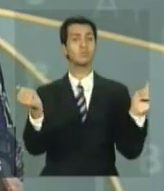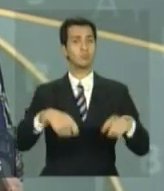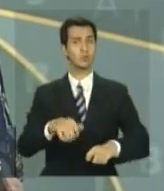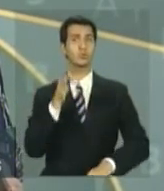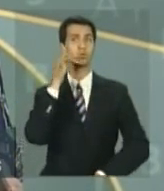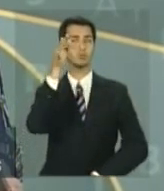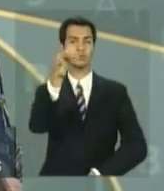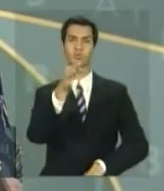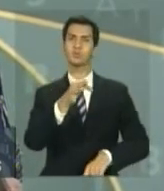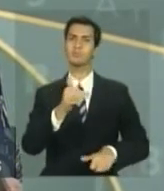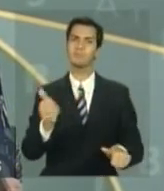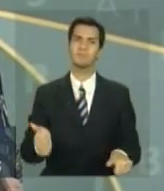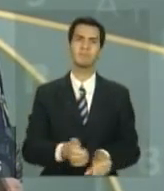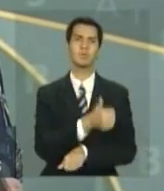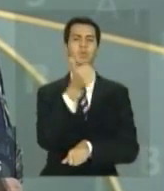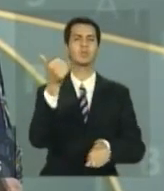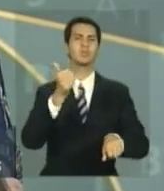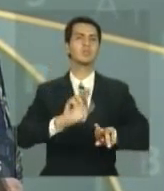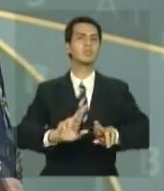das coisas que o